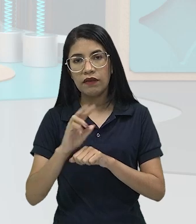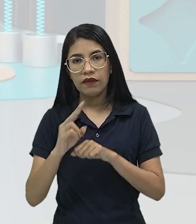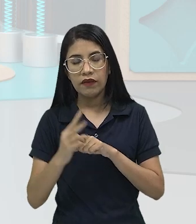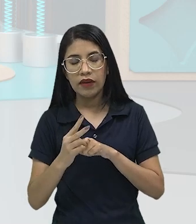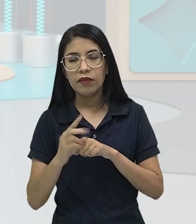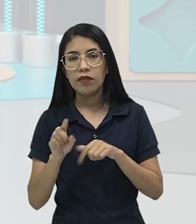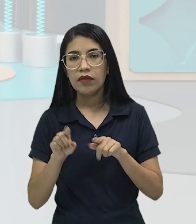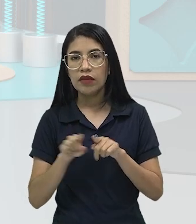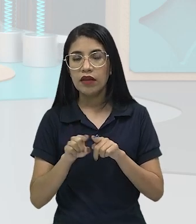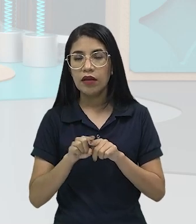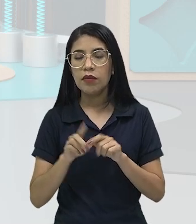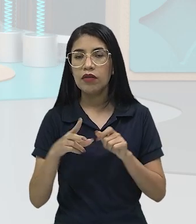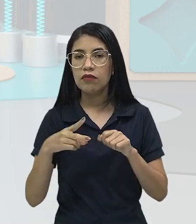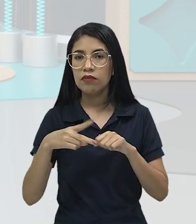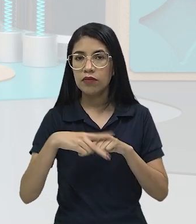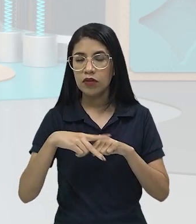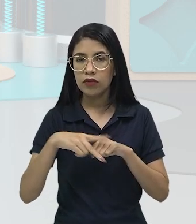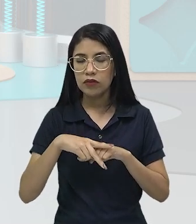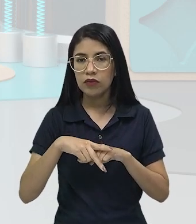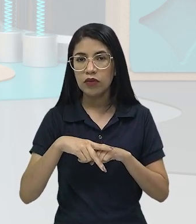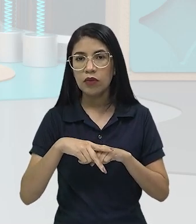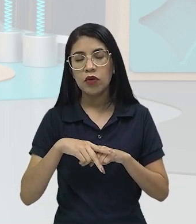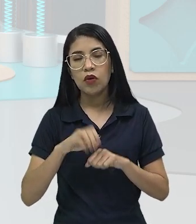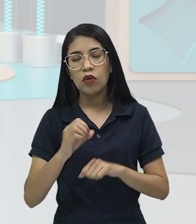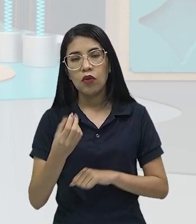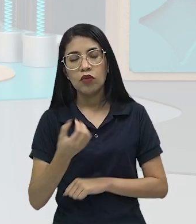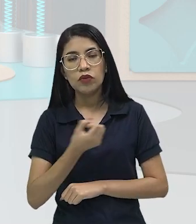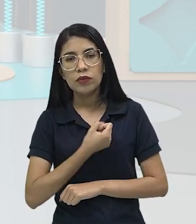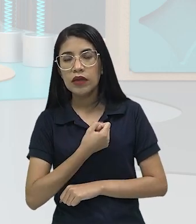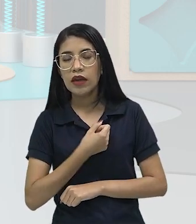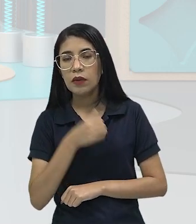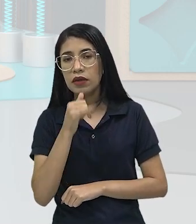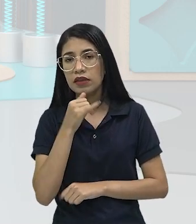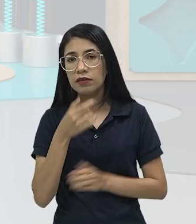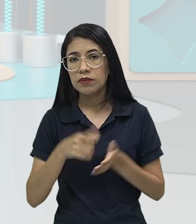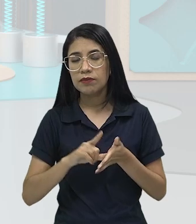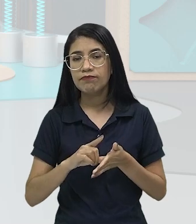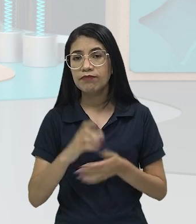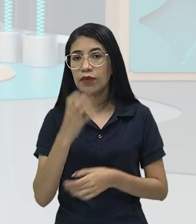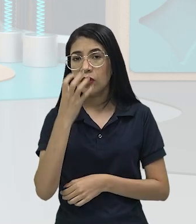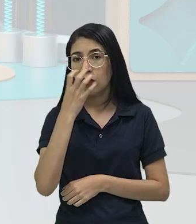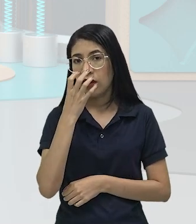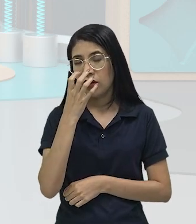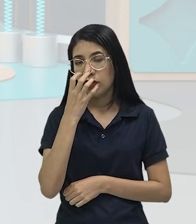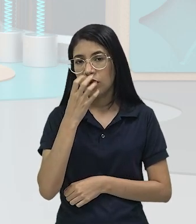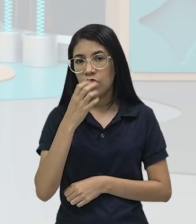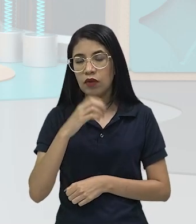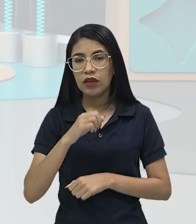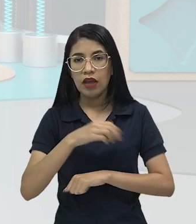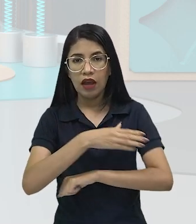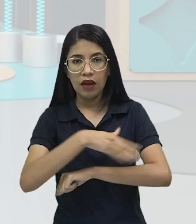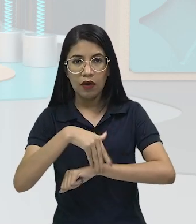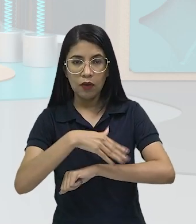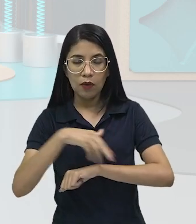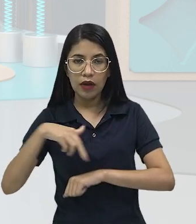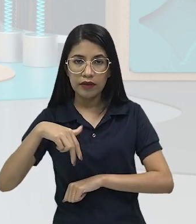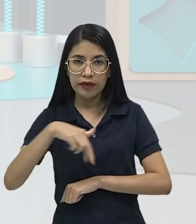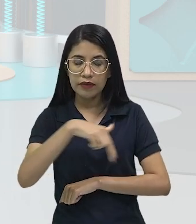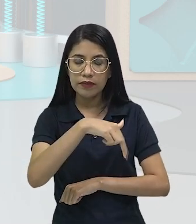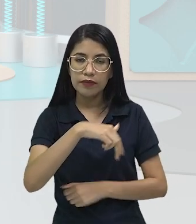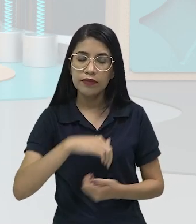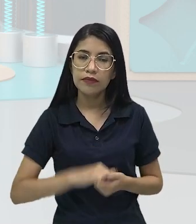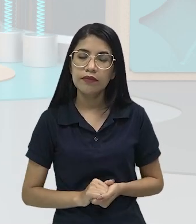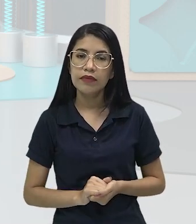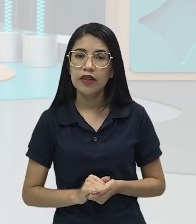eu posso usar um pronome, eu posso usar um numeral. A gente deu o exemplo antes do cachorro. O cachorro atravessou a rua.